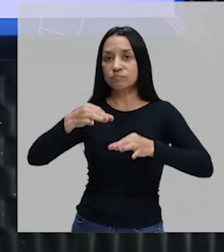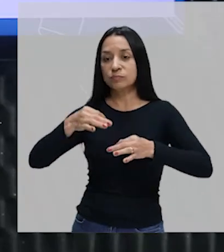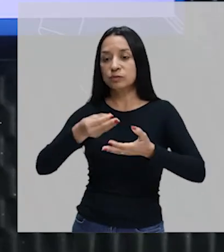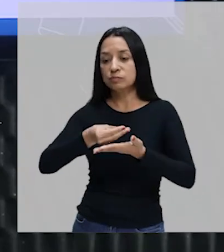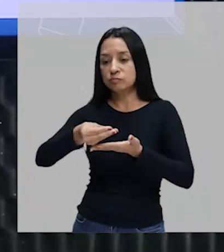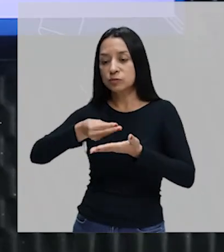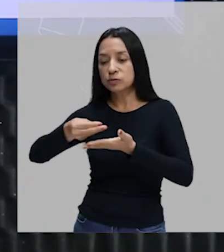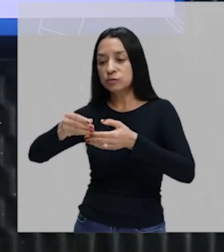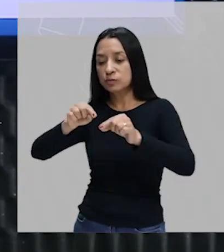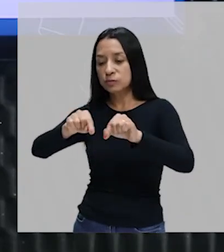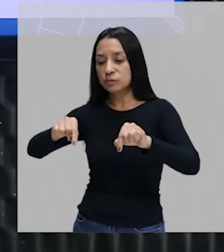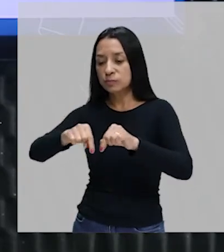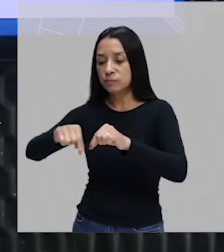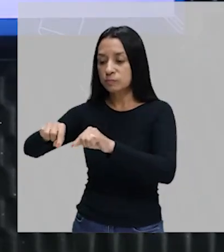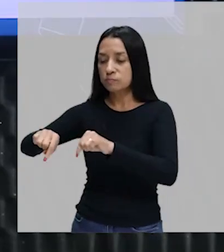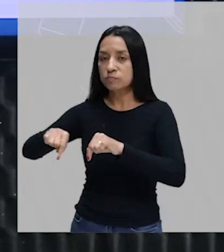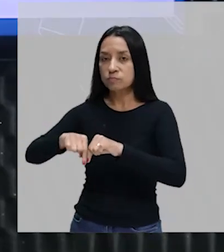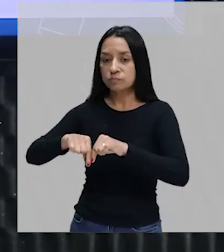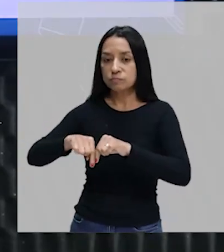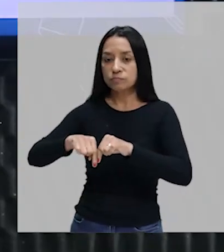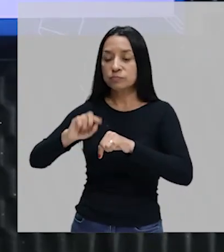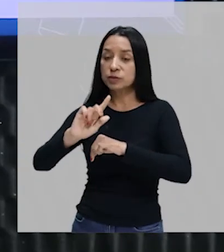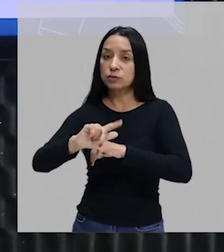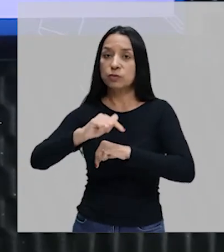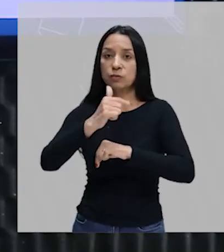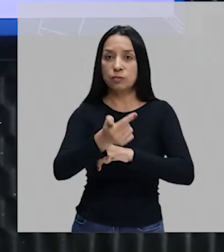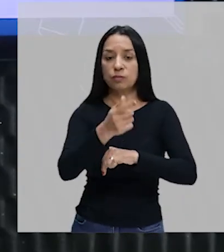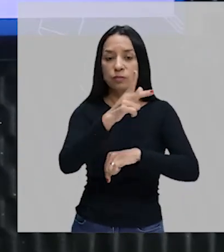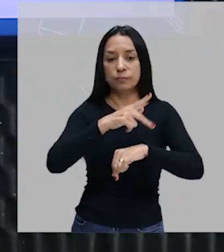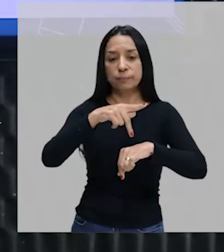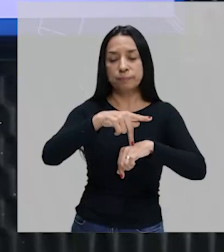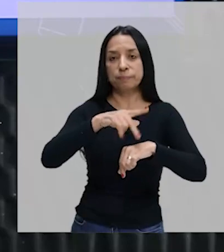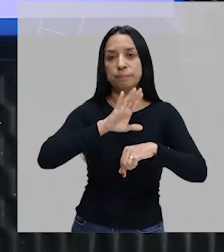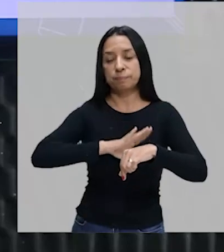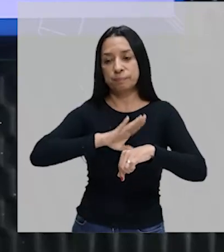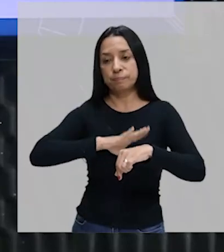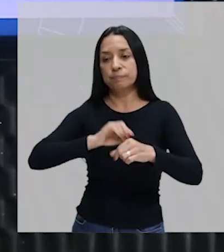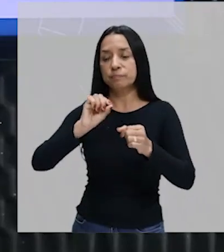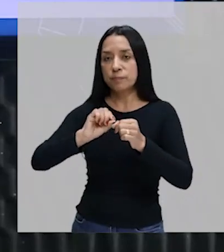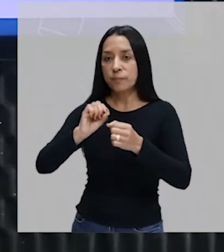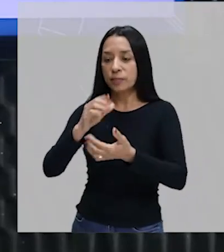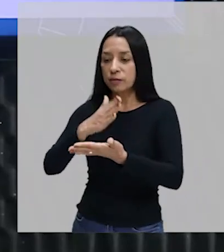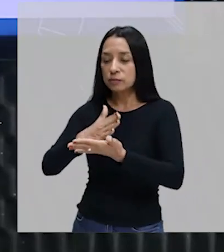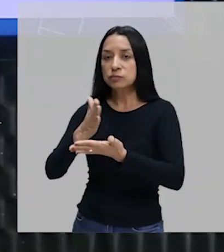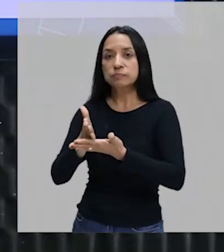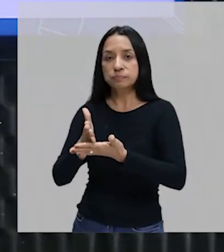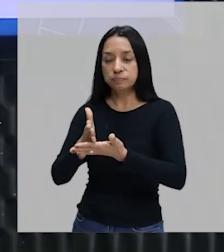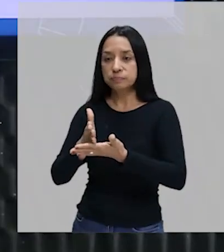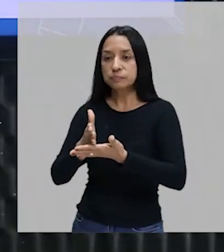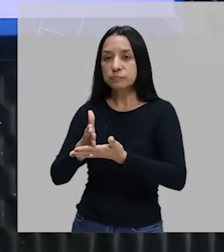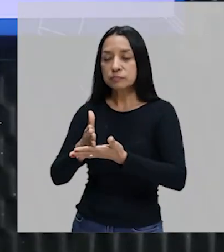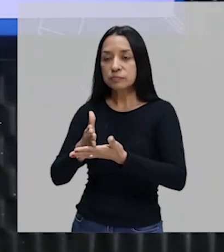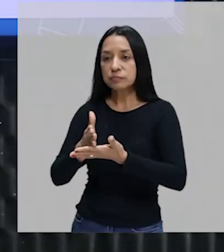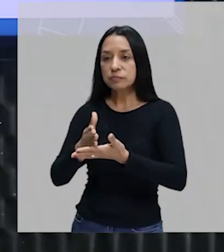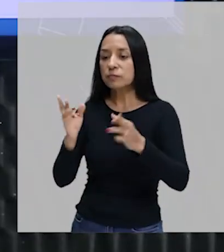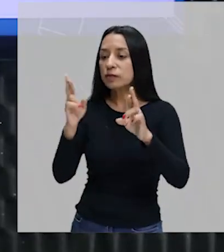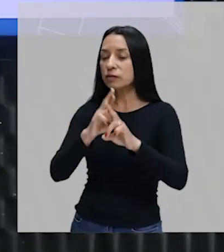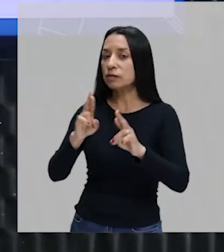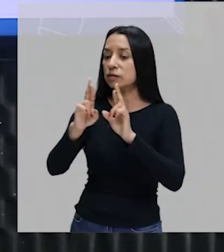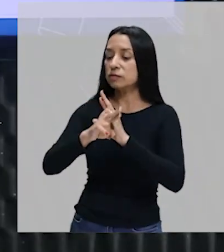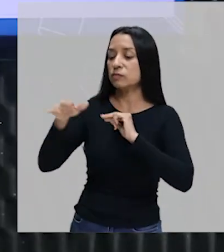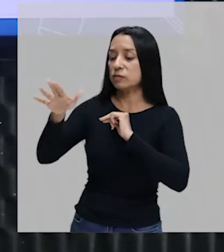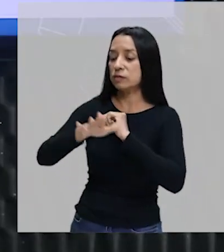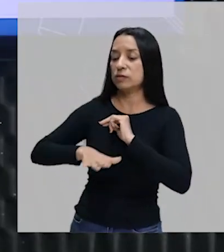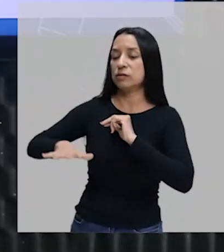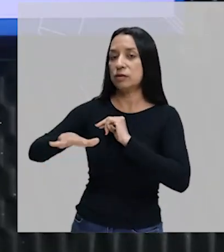terra lá em Portugal, que ele fez essa divisão em relação aqui ao território da colônia